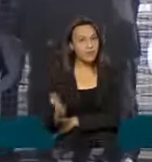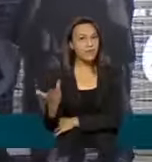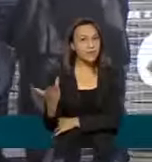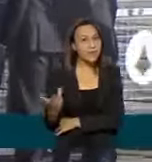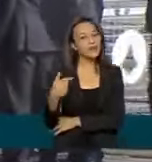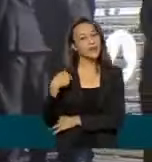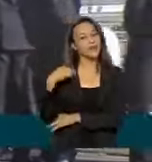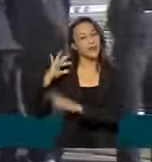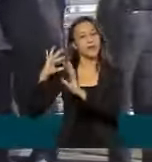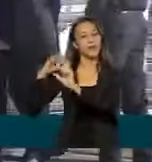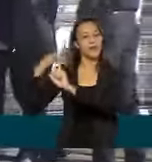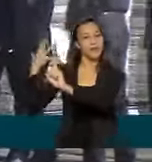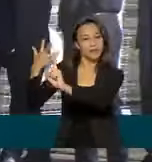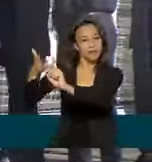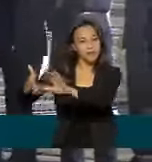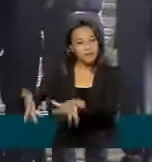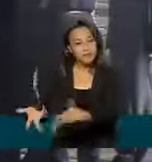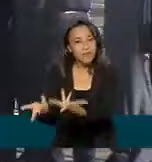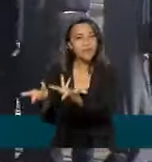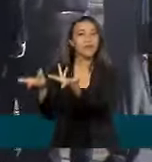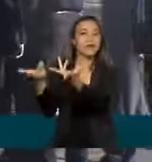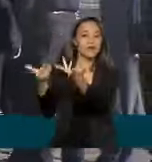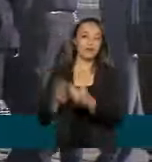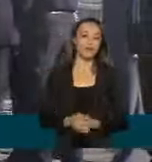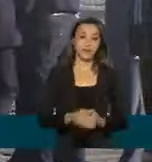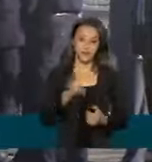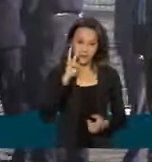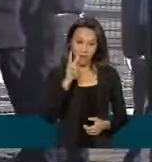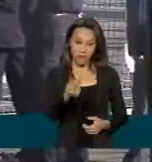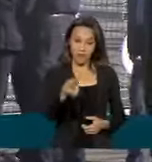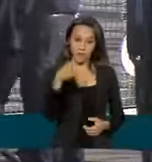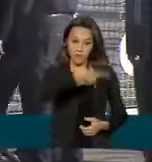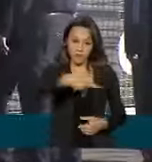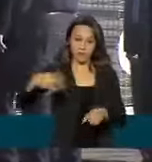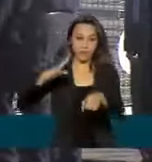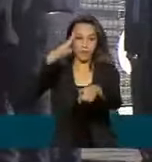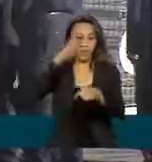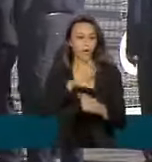Um ato solene, o presidente Jair Bolsonaro ali falando com apoiadores.